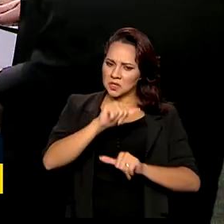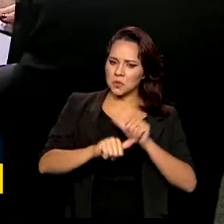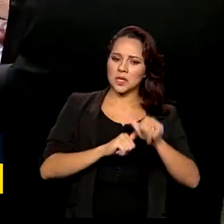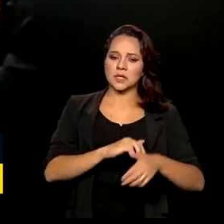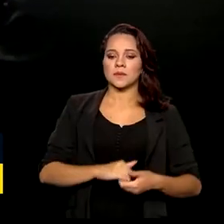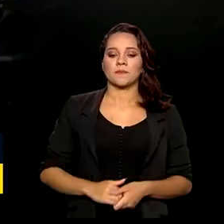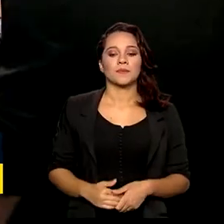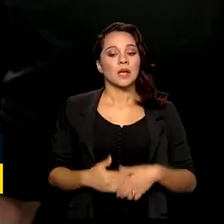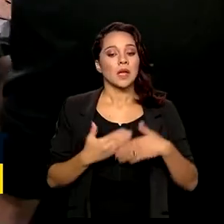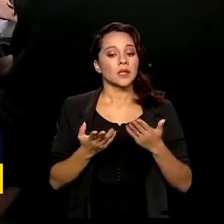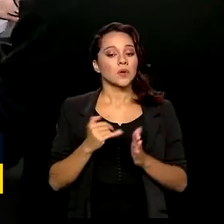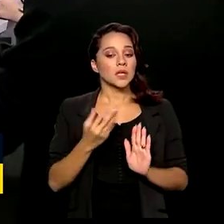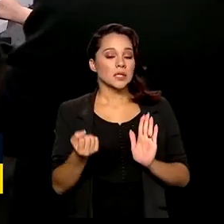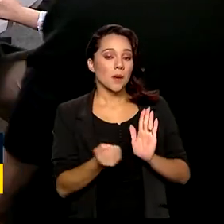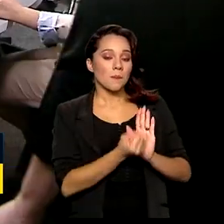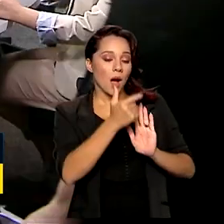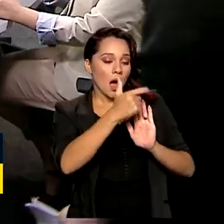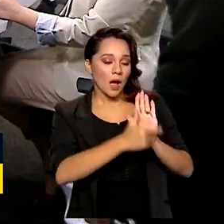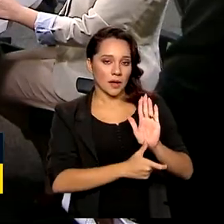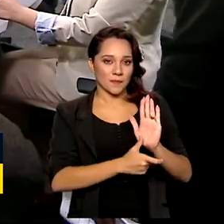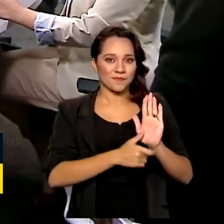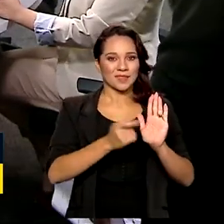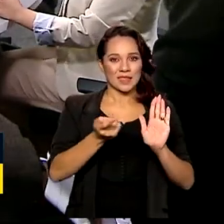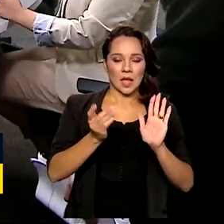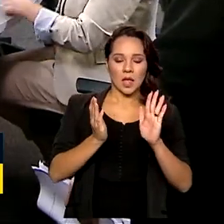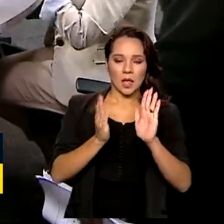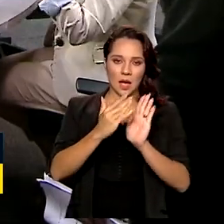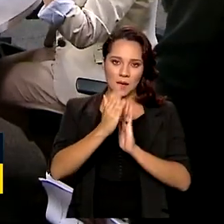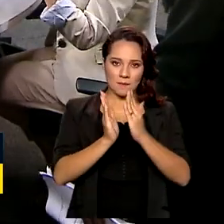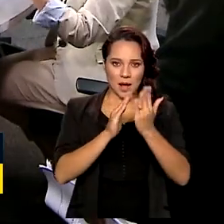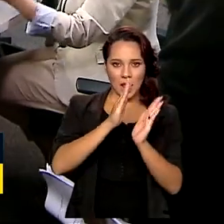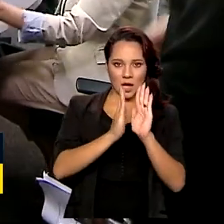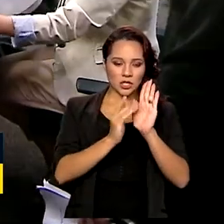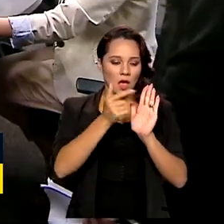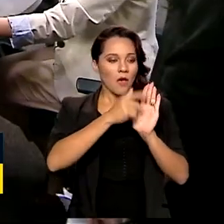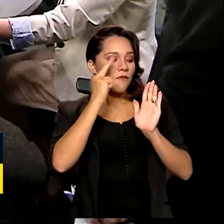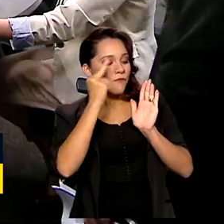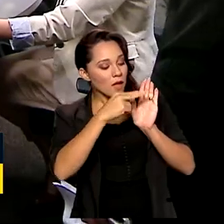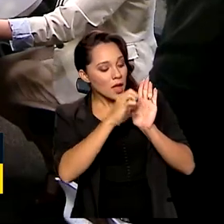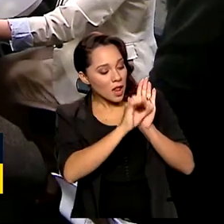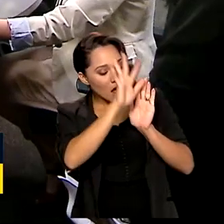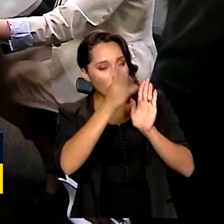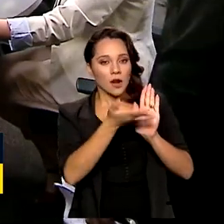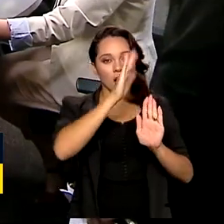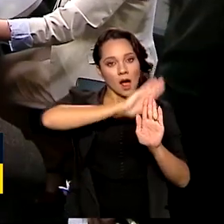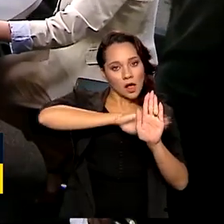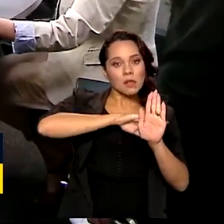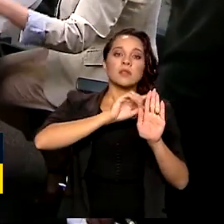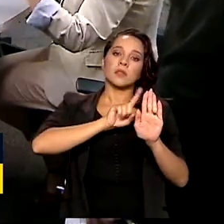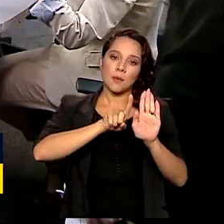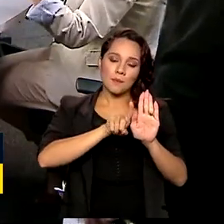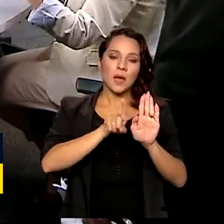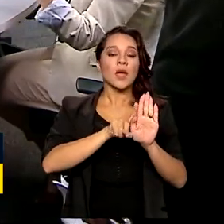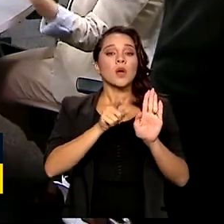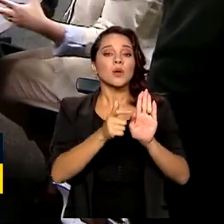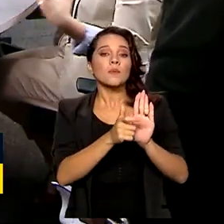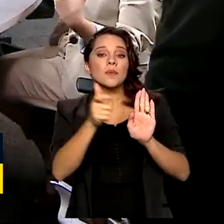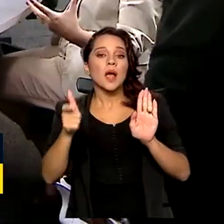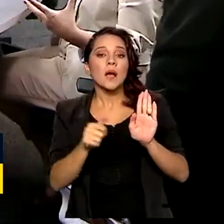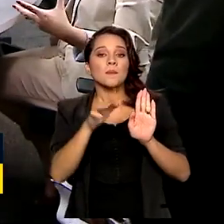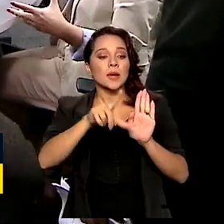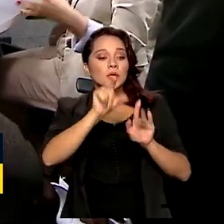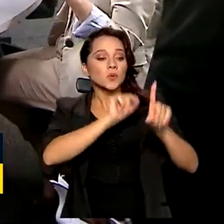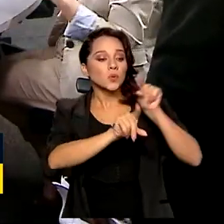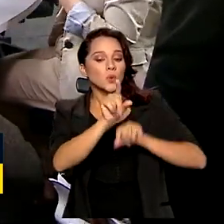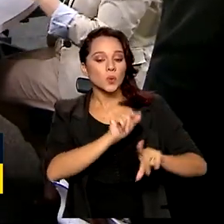alterações. Então, se essa rotulagem frontal, né, que é a nova proposta, estiver mais visível e mais clara para o consumidor, a gente consegue ampliar o poder de